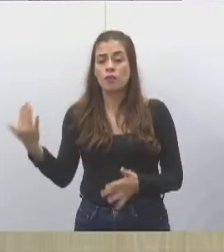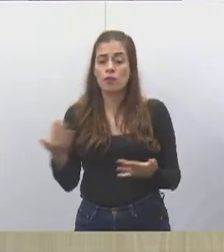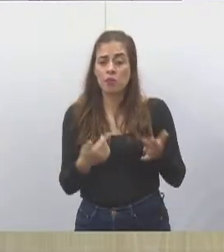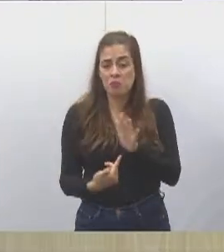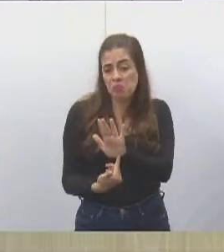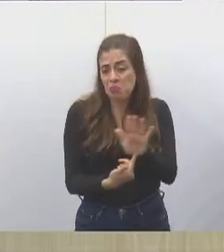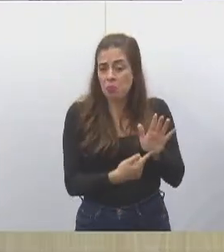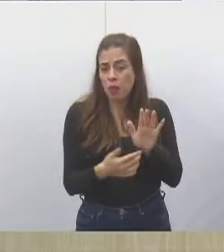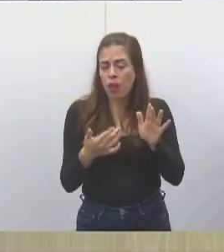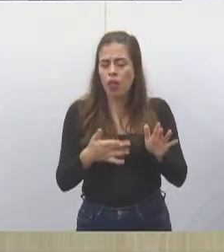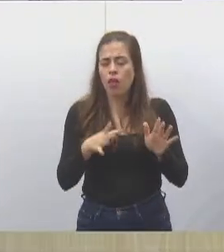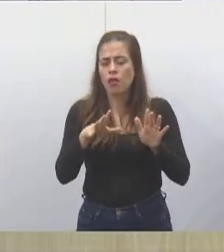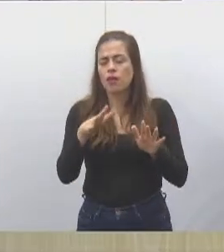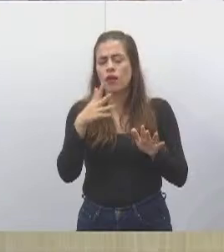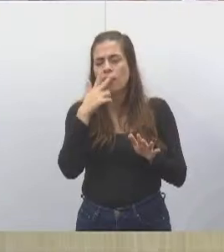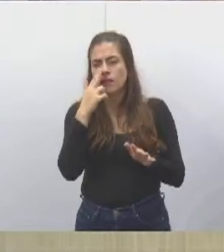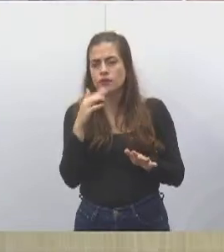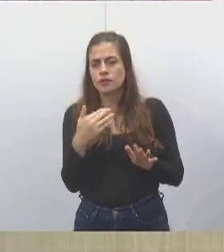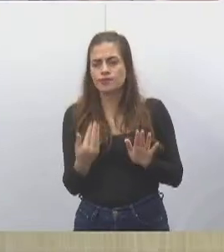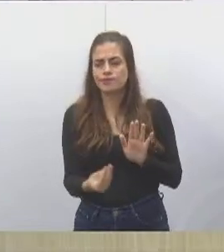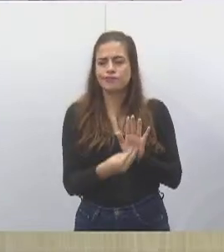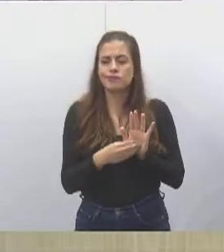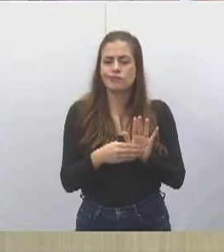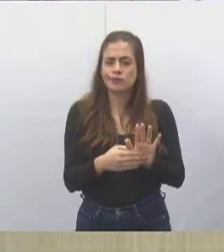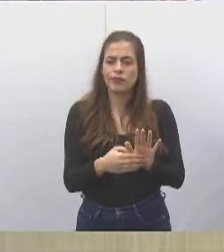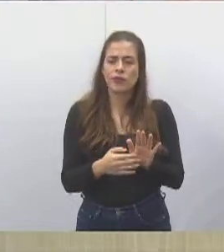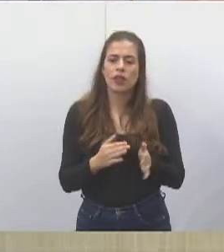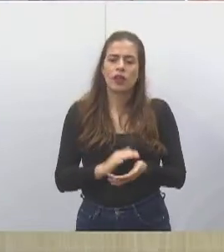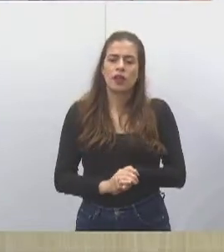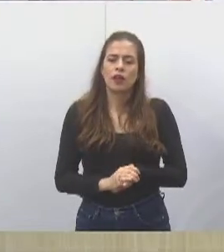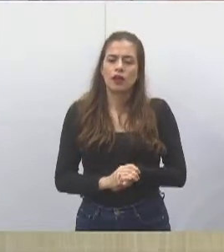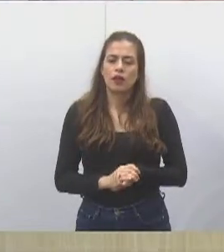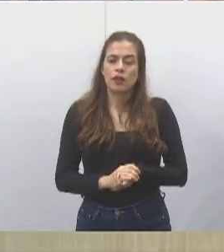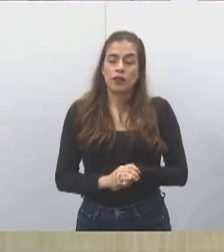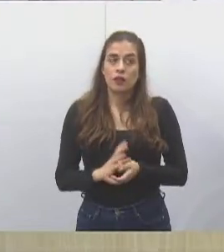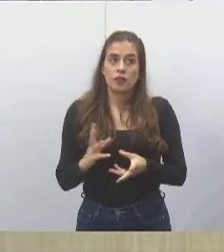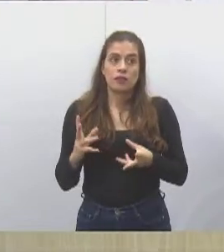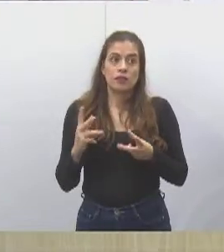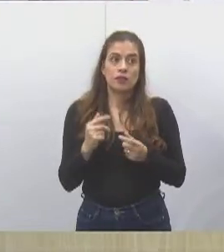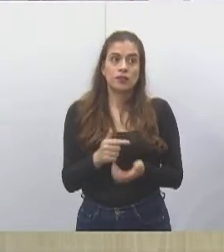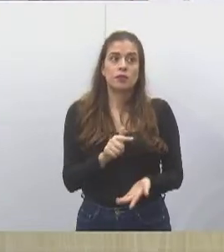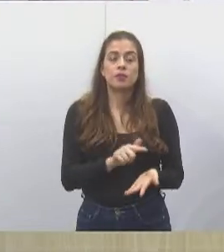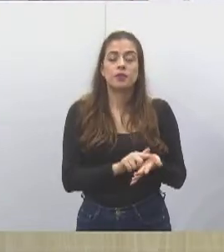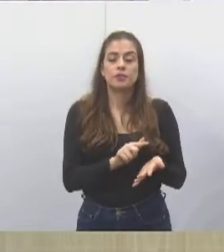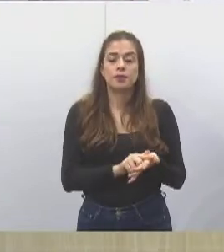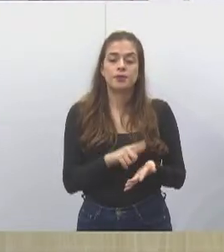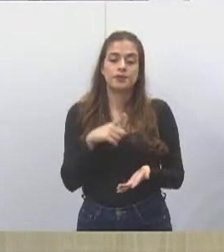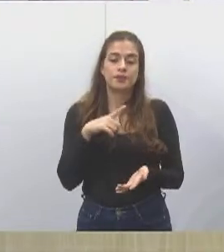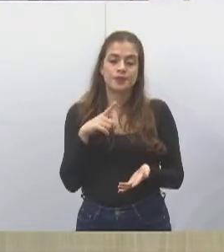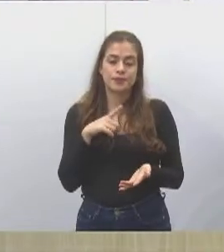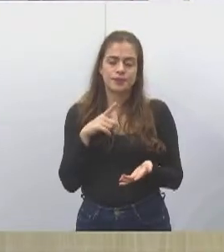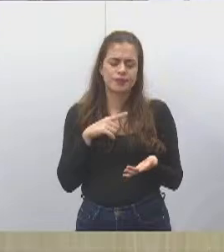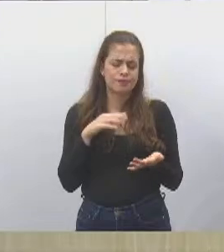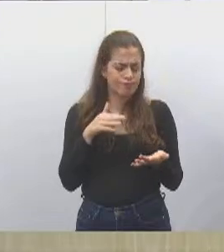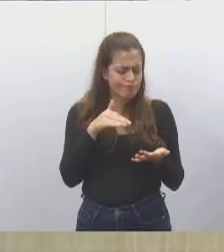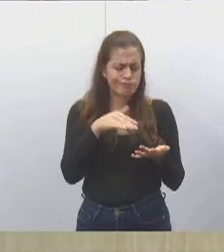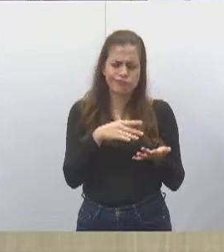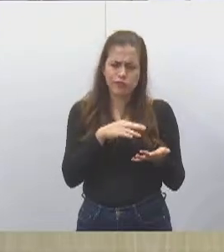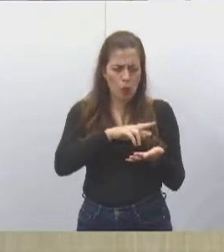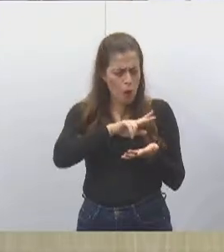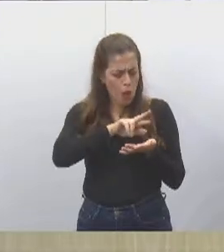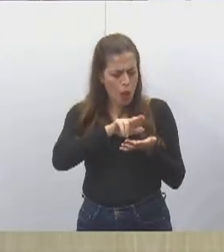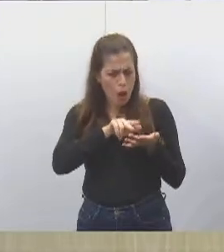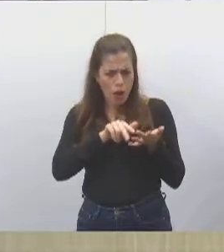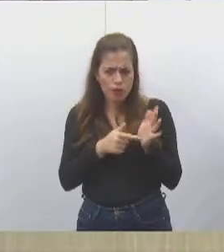contemple bastante, né? Eu estava vendo aqui todo aqui o que está aqui no papel contempla muito, e é claro que